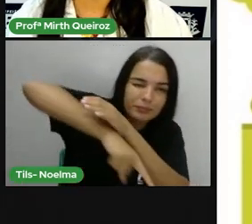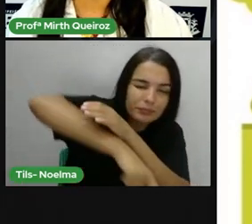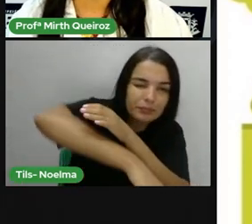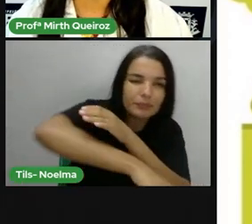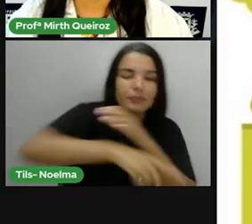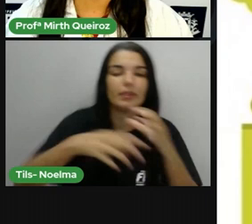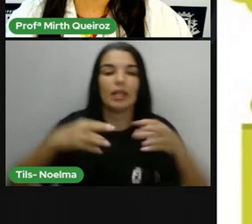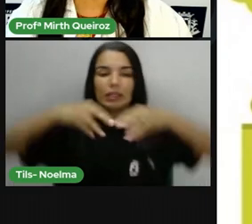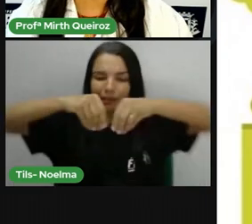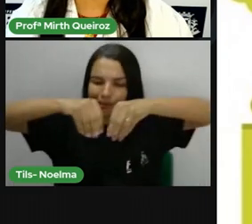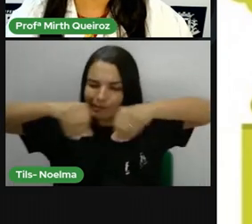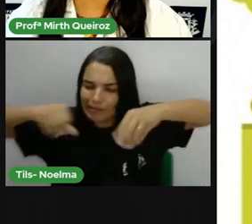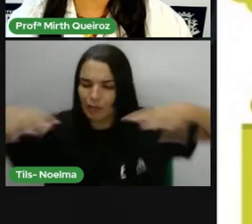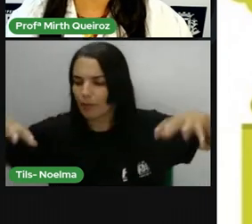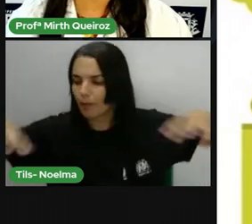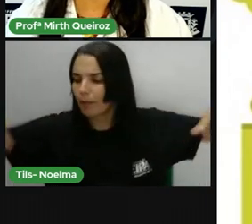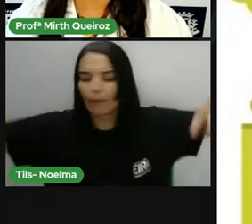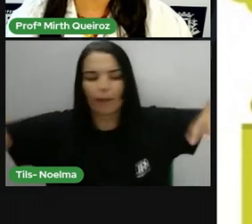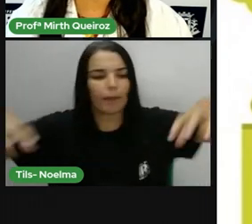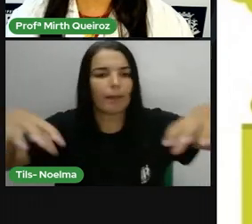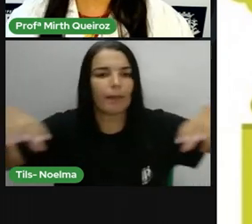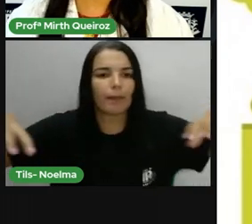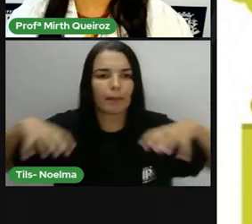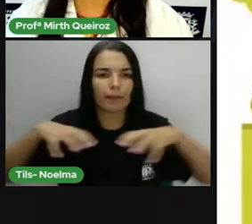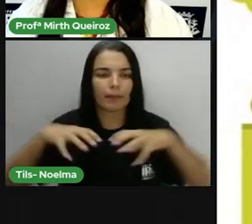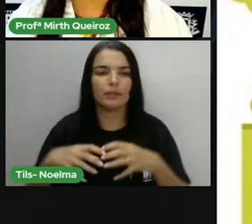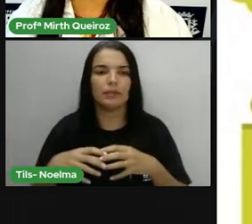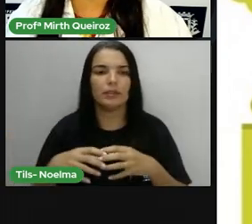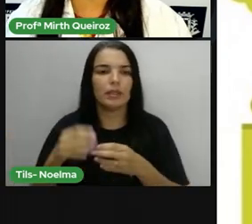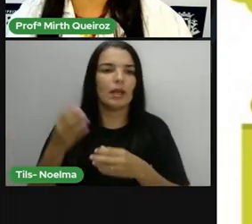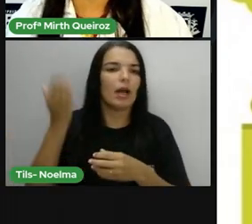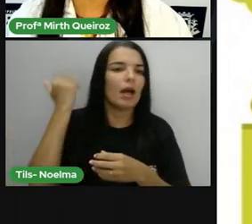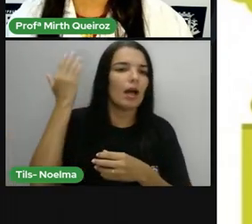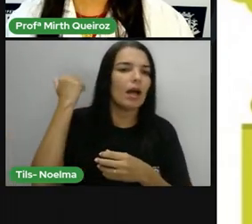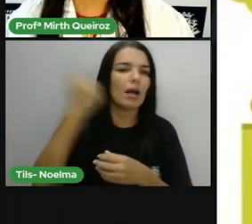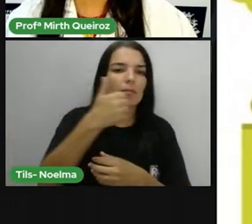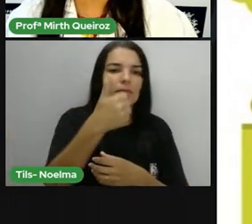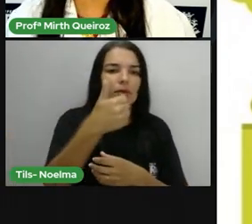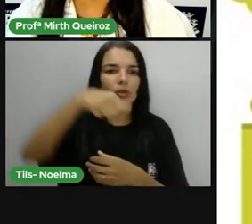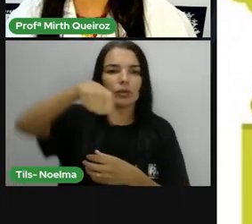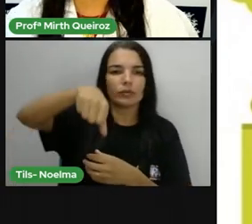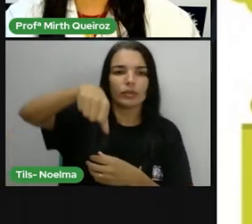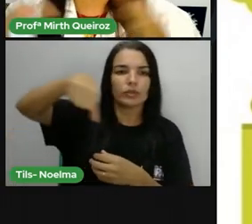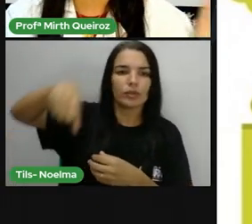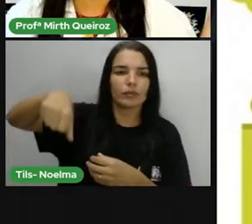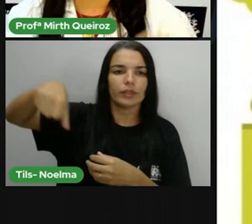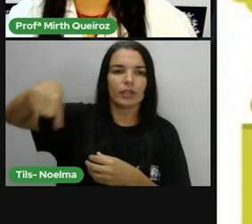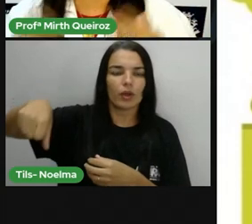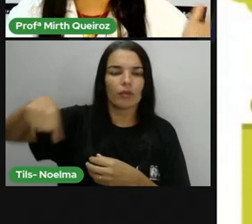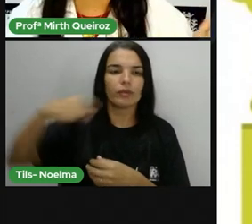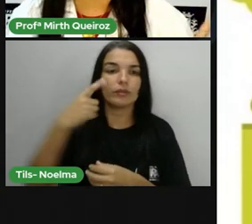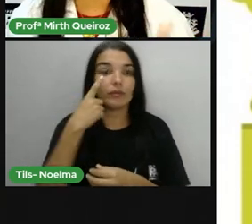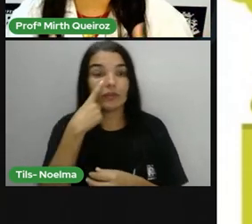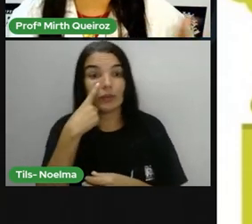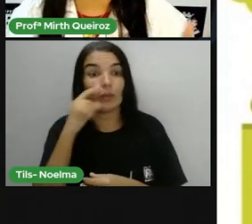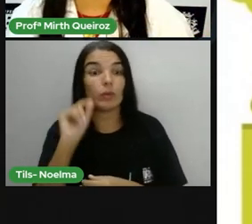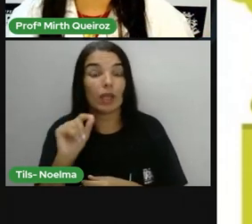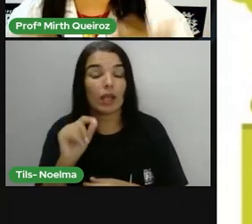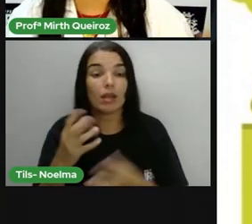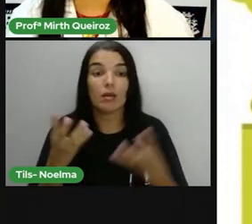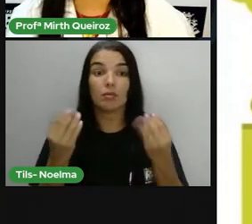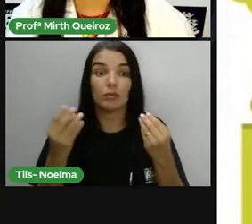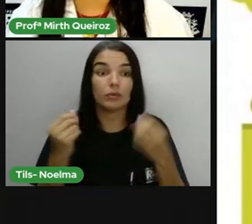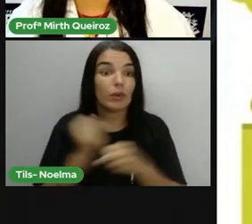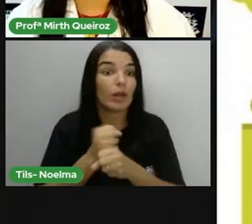irregulares aconteceram. Então, lá em 1999 já se via isso, né? E hoje já está no boom, já